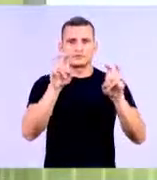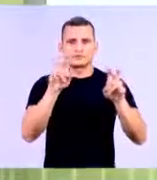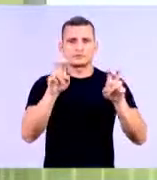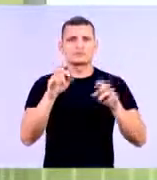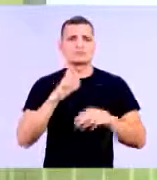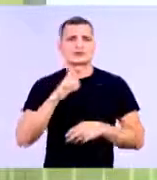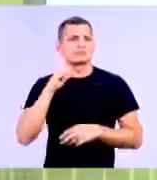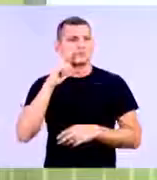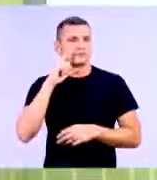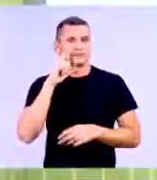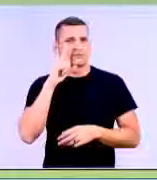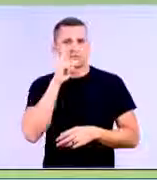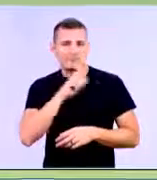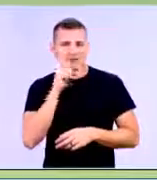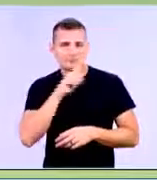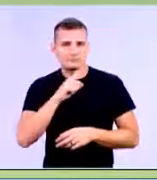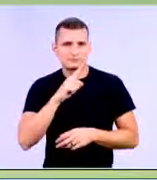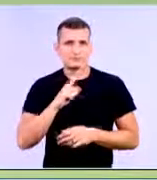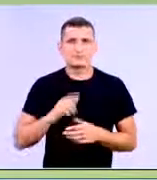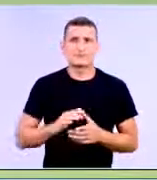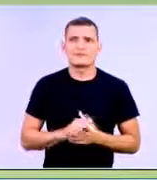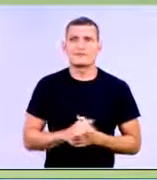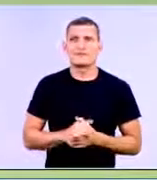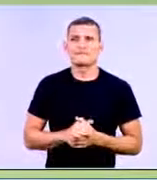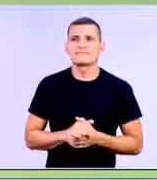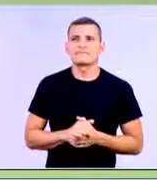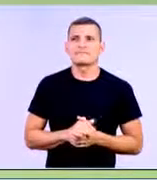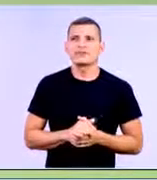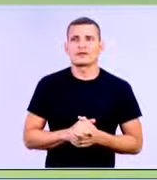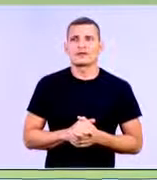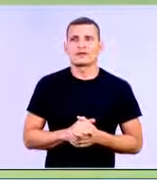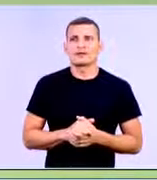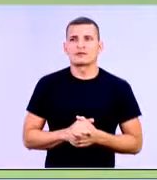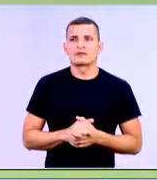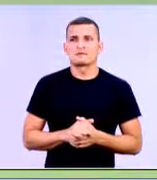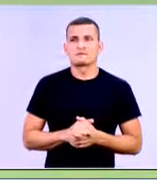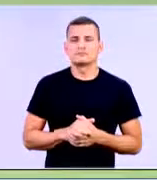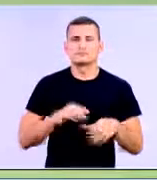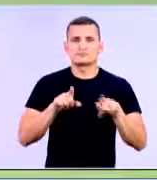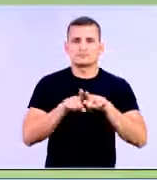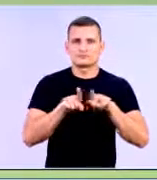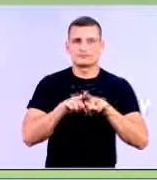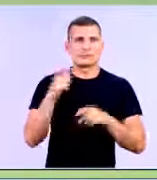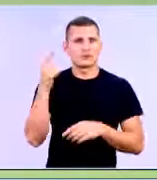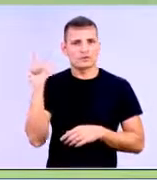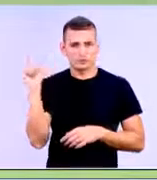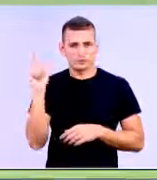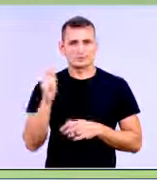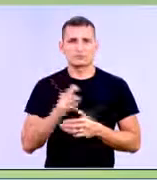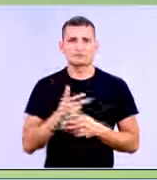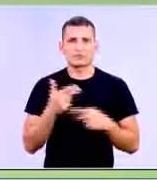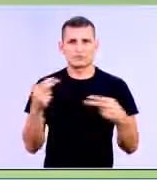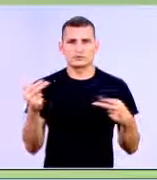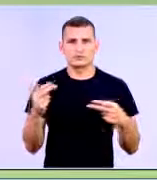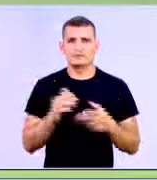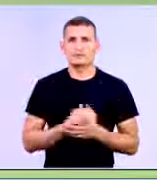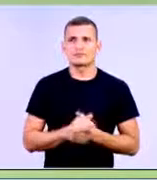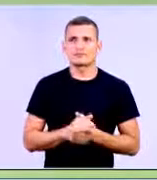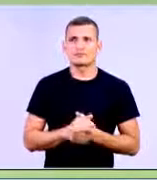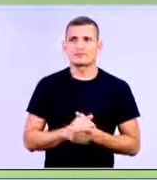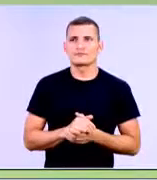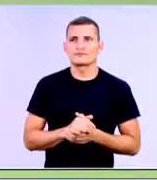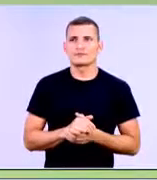totalmente vulnerável, tá? E apresentamos também outras medidas, não é, professor Fábio? Exato. E quando pensamos